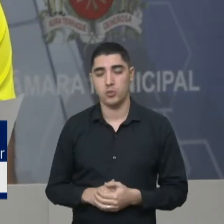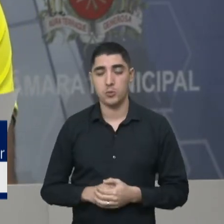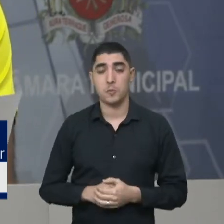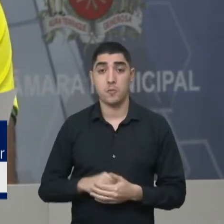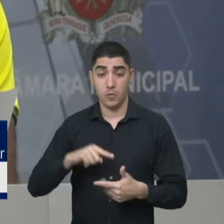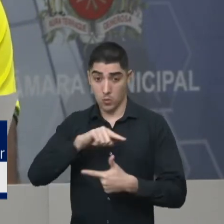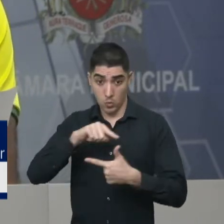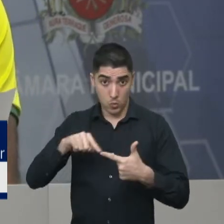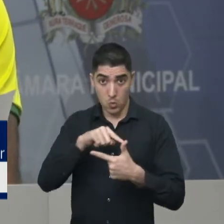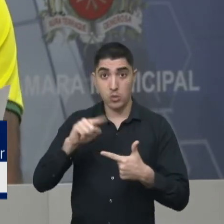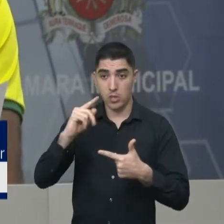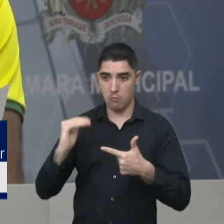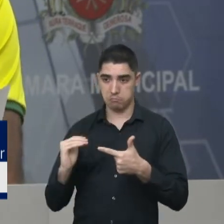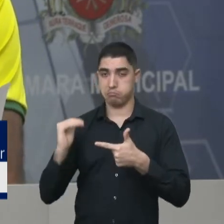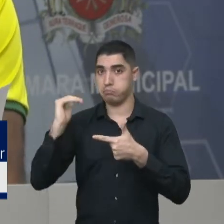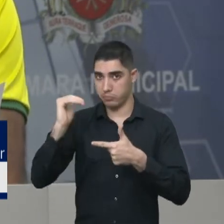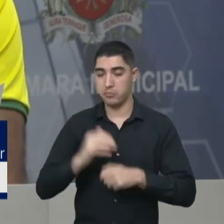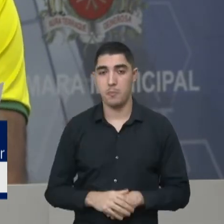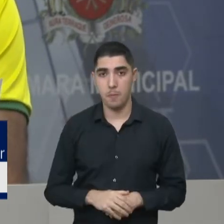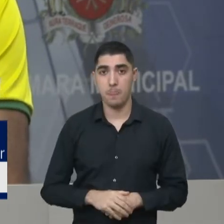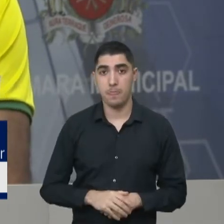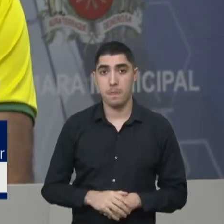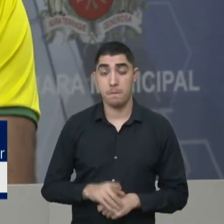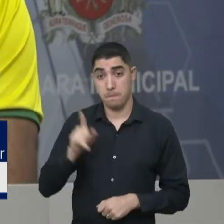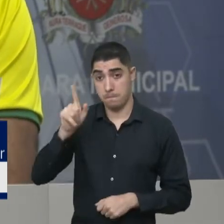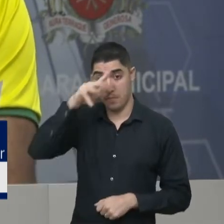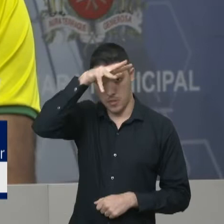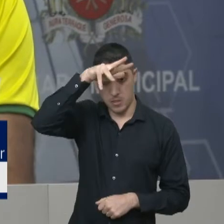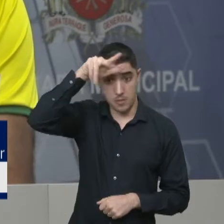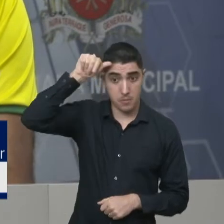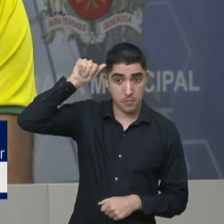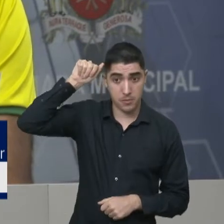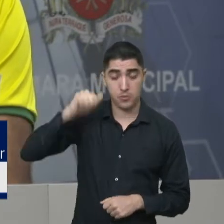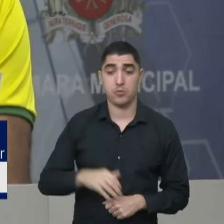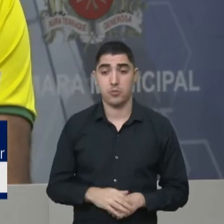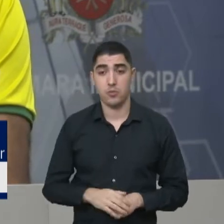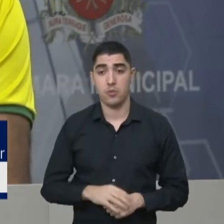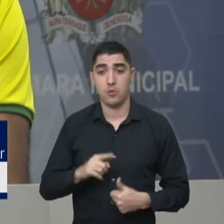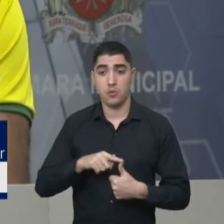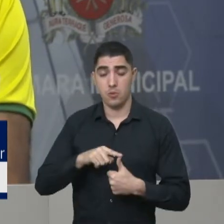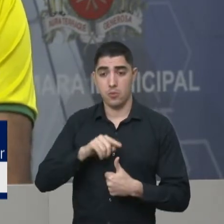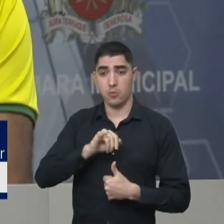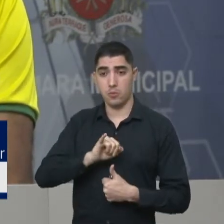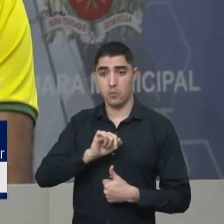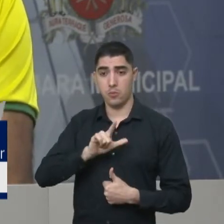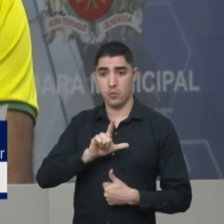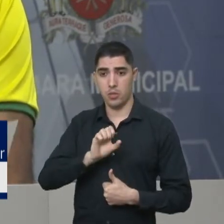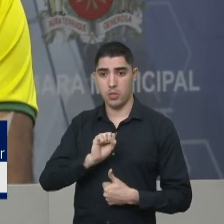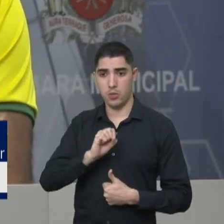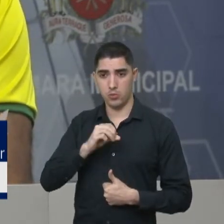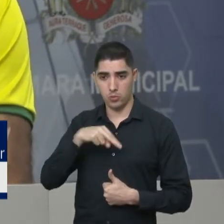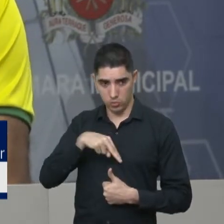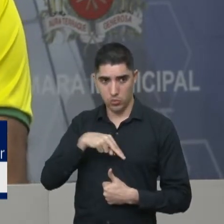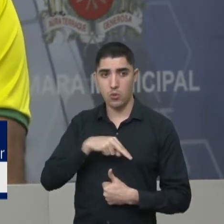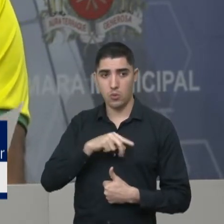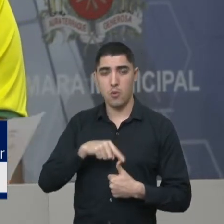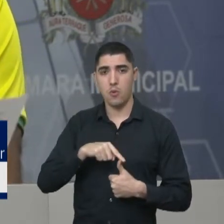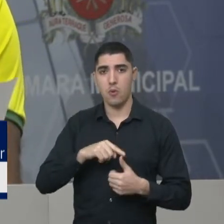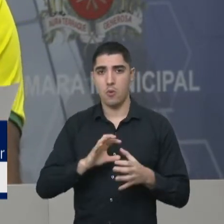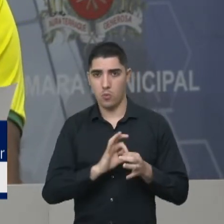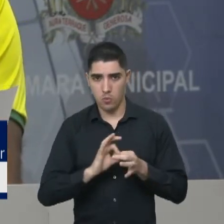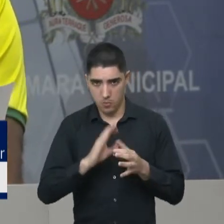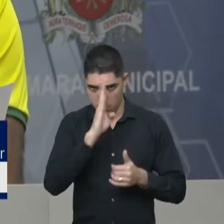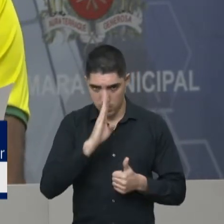candidatos majoritários. No Amazonas, Wilson Lima, do União Brasil, versus Eduardo Braga, do